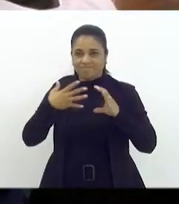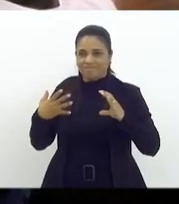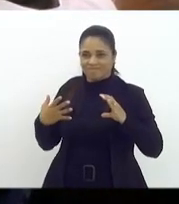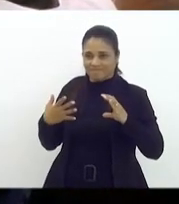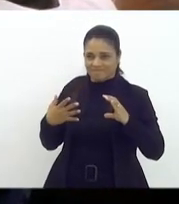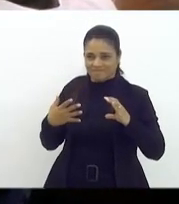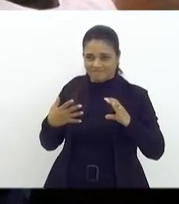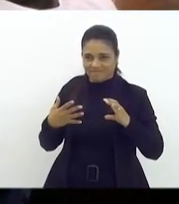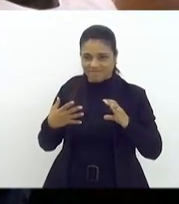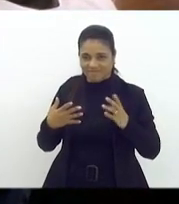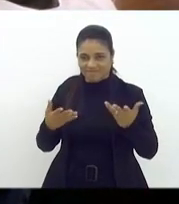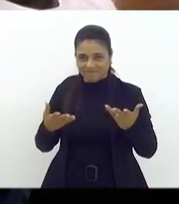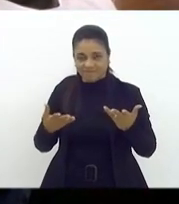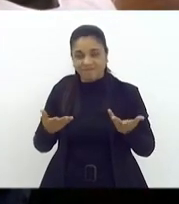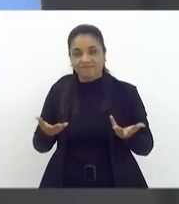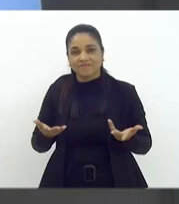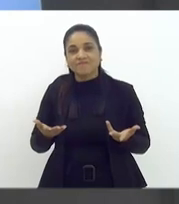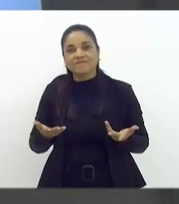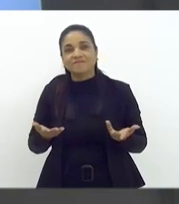e esse